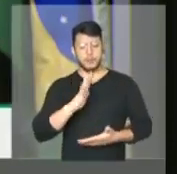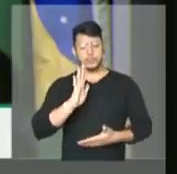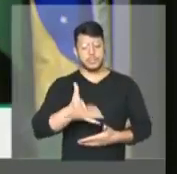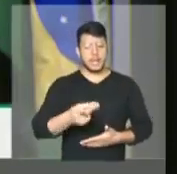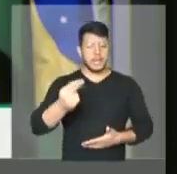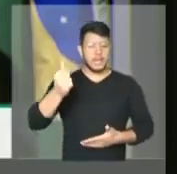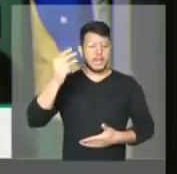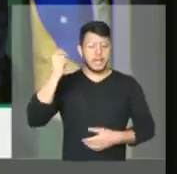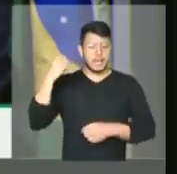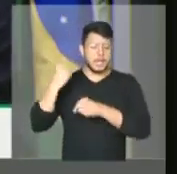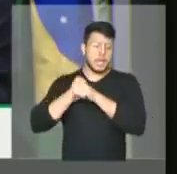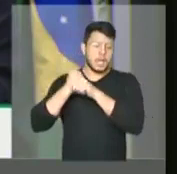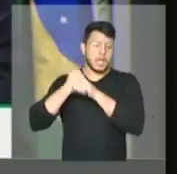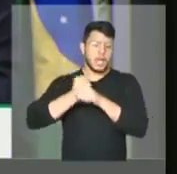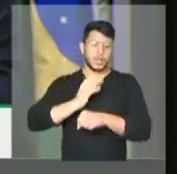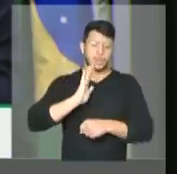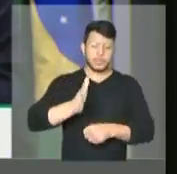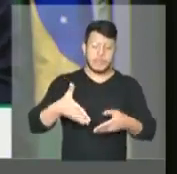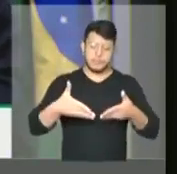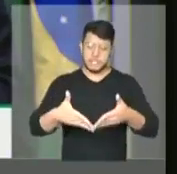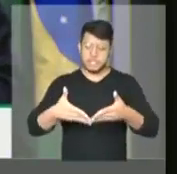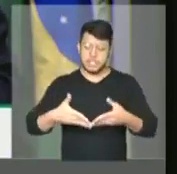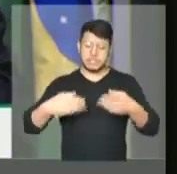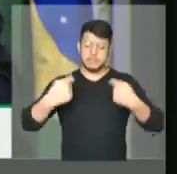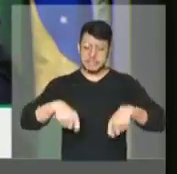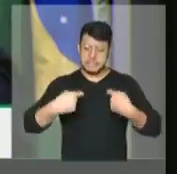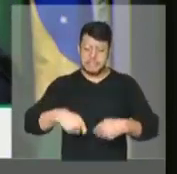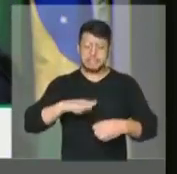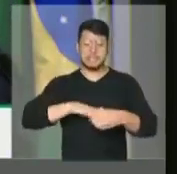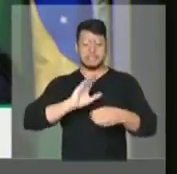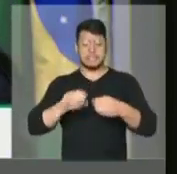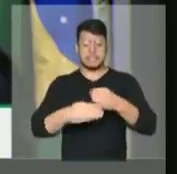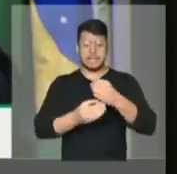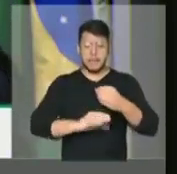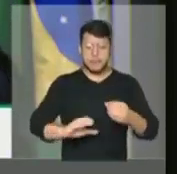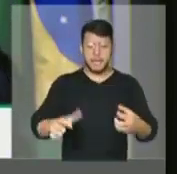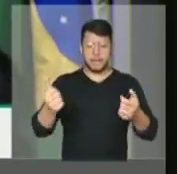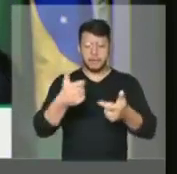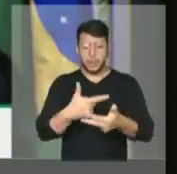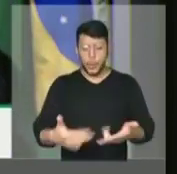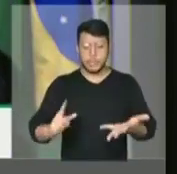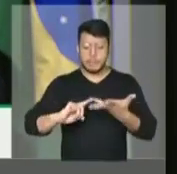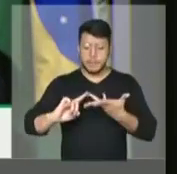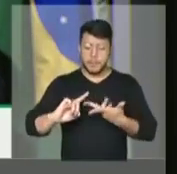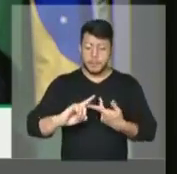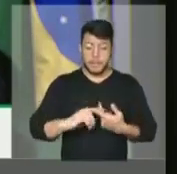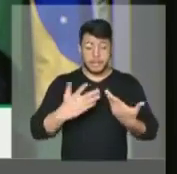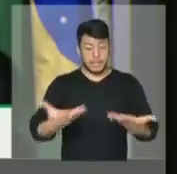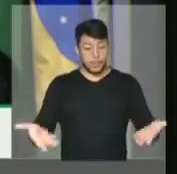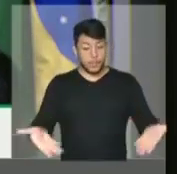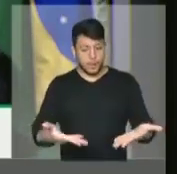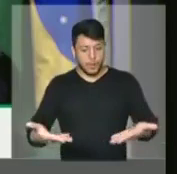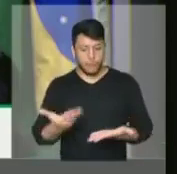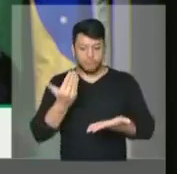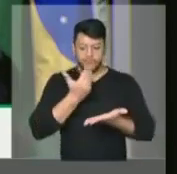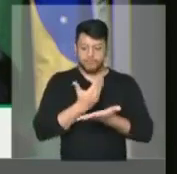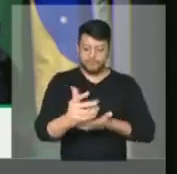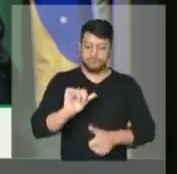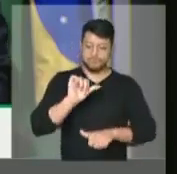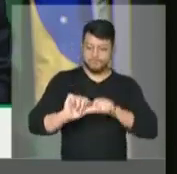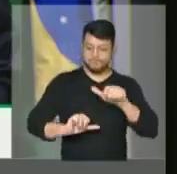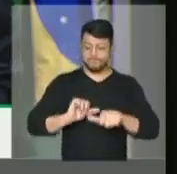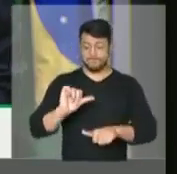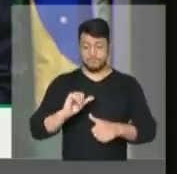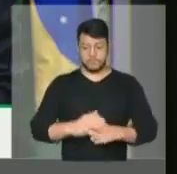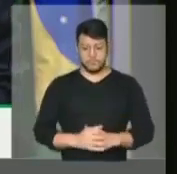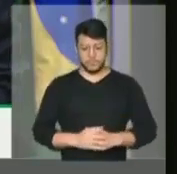impulso. Vejo entre os novos integrantes dessa casa e colegas experientes uma consciência